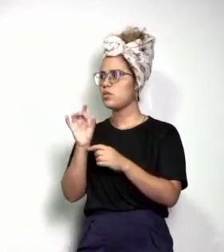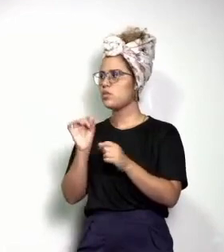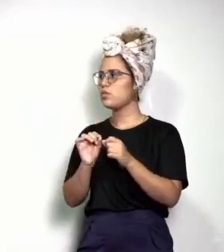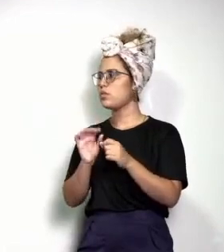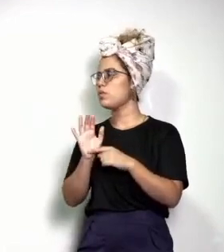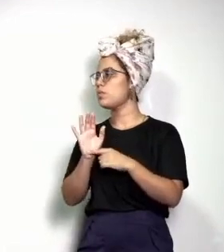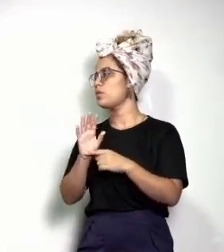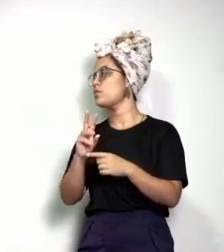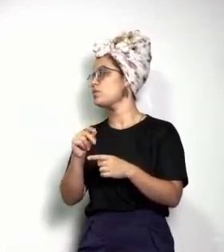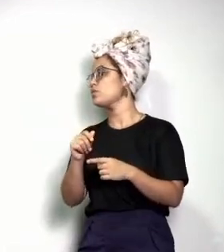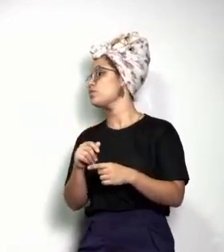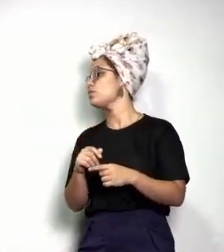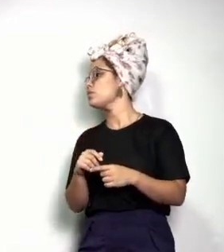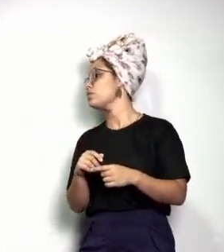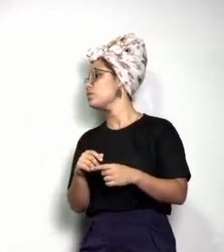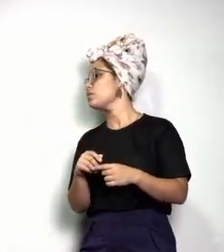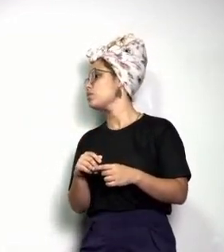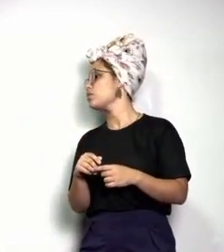Pode prender ele.